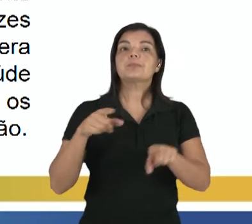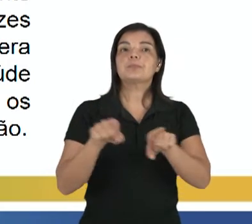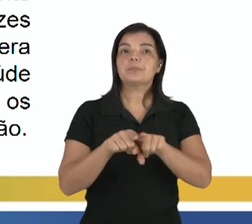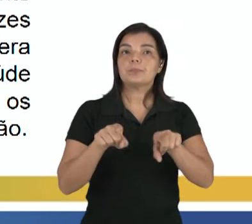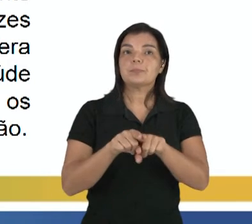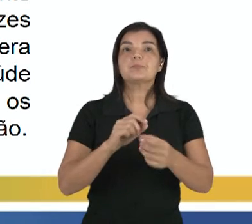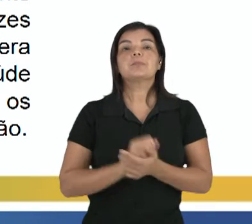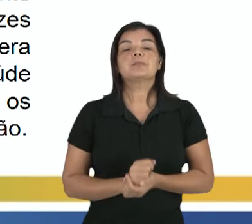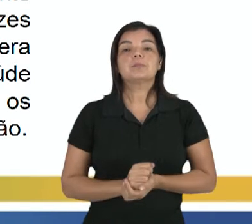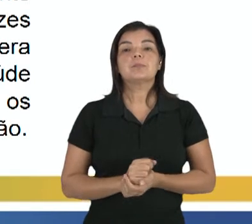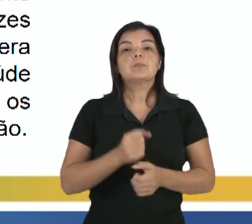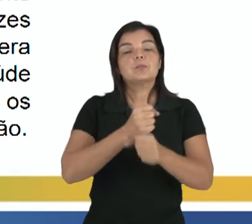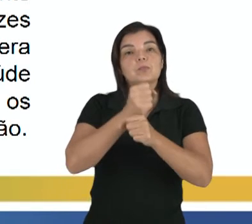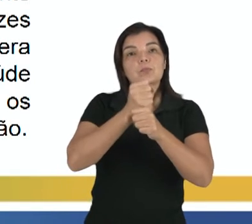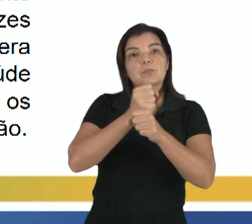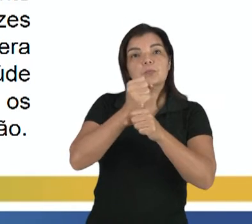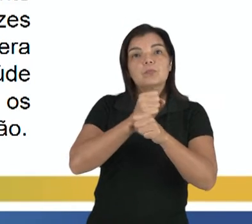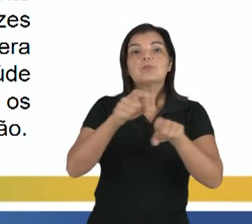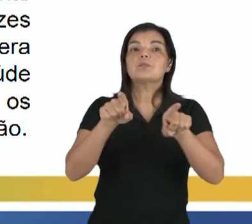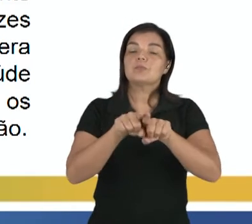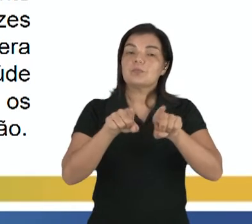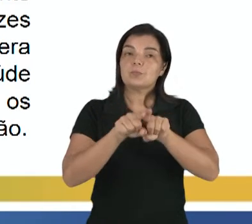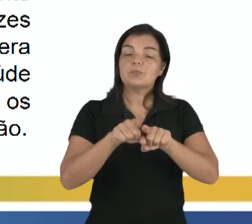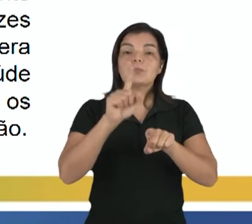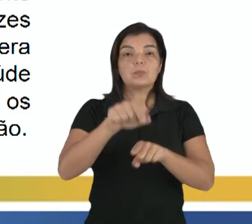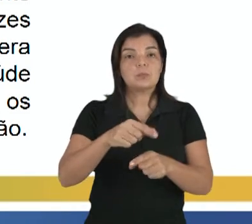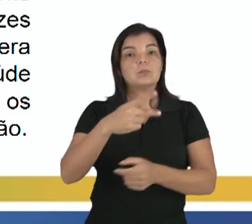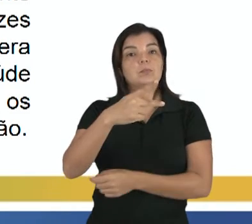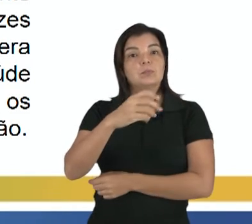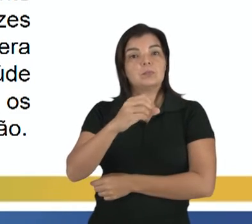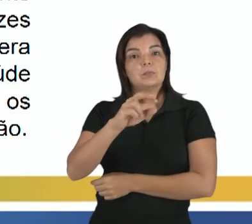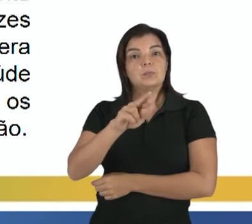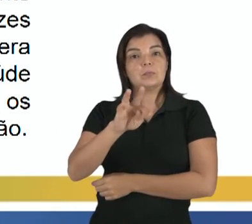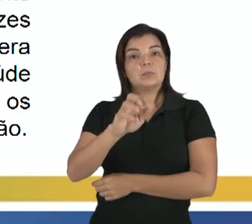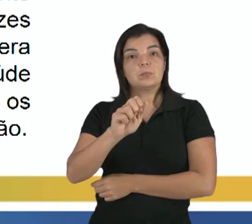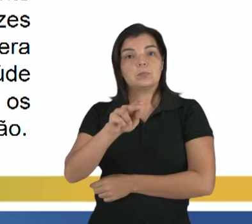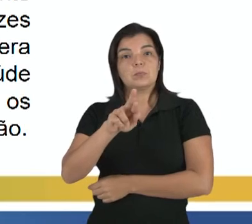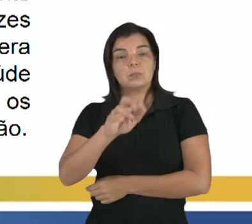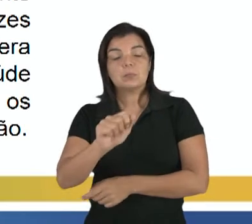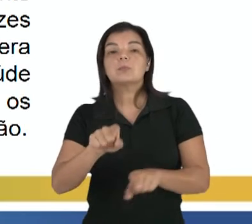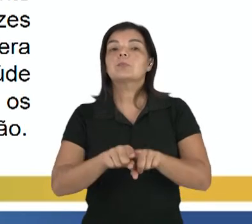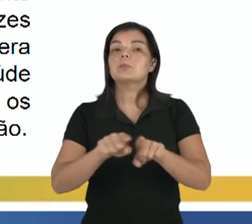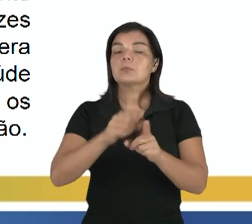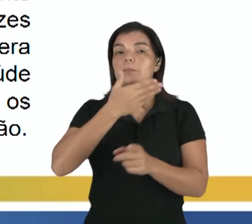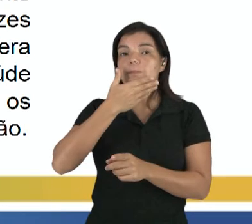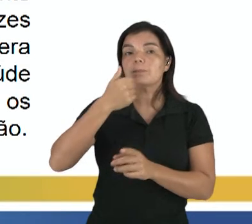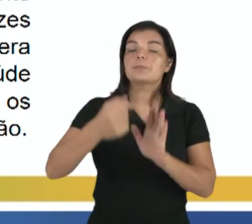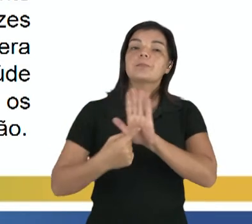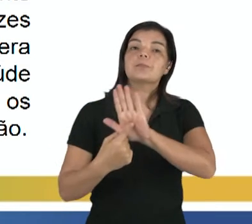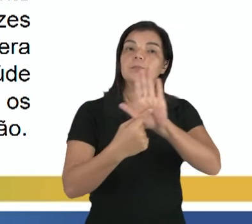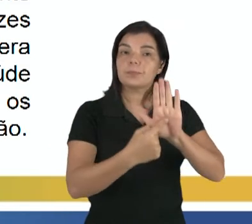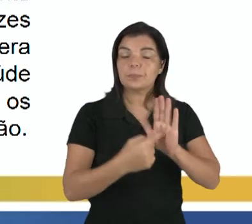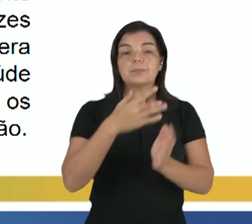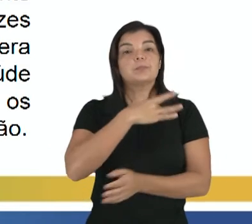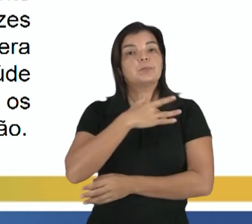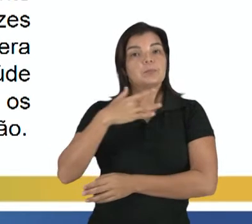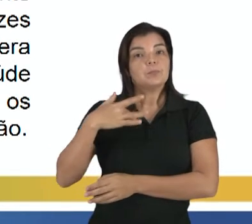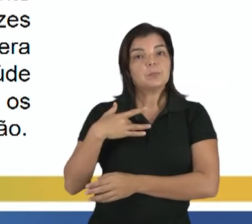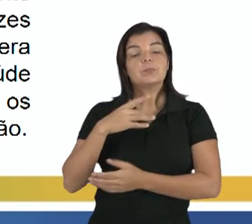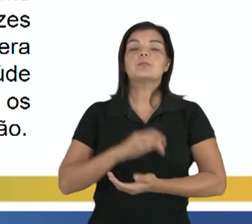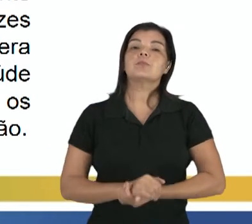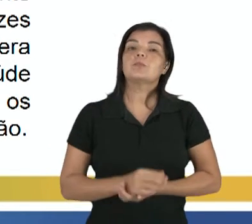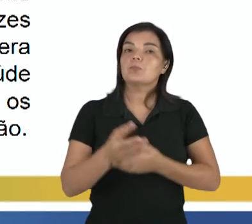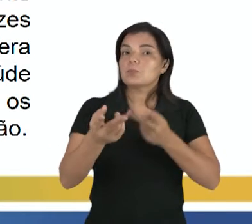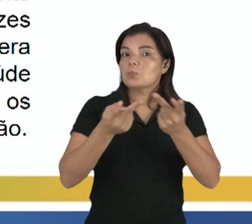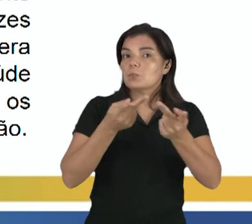instrumentos de planejamento do orçamento, ou seja, essa portaria ela mostra que, para a melhoria da saúde,